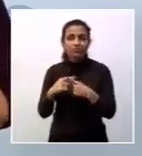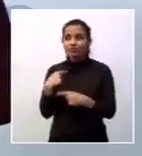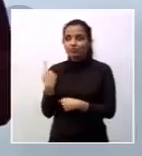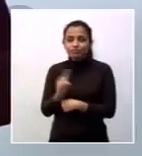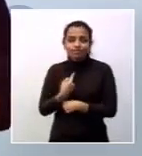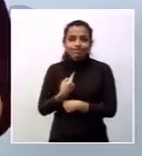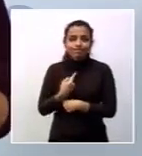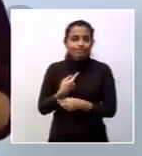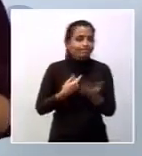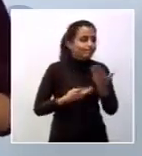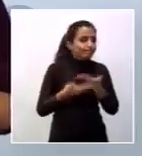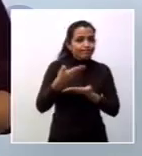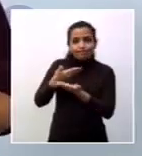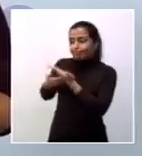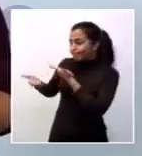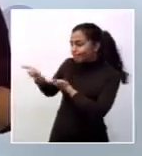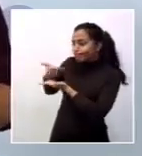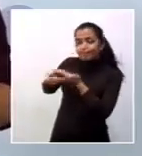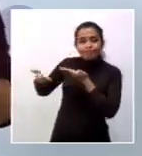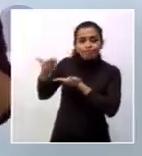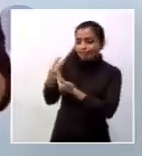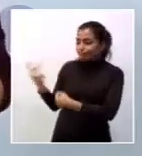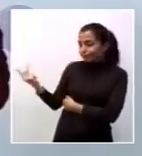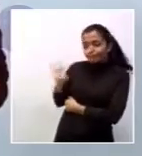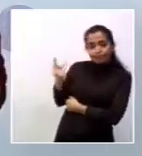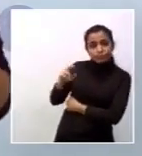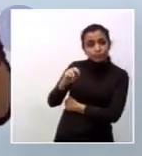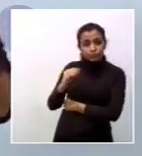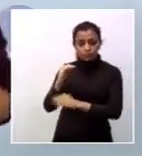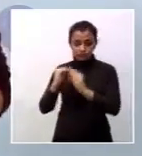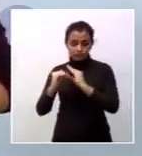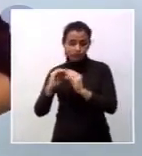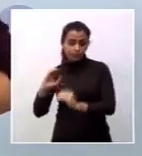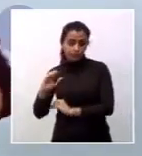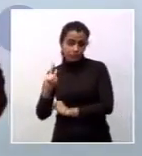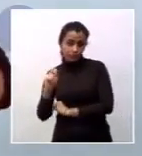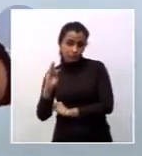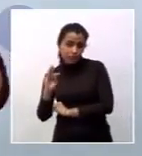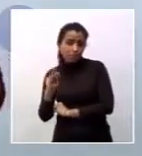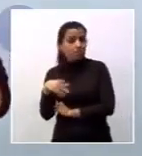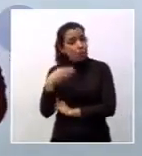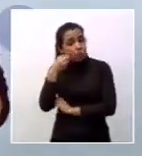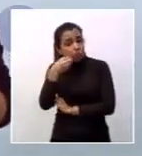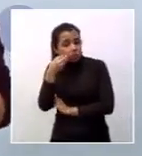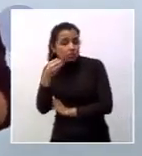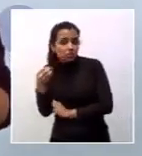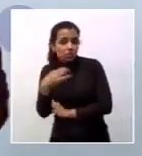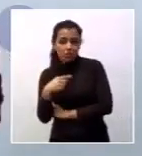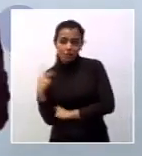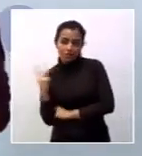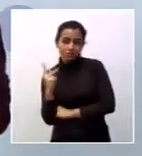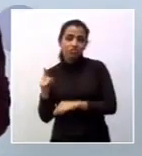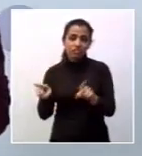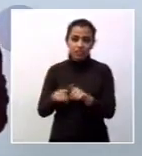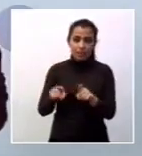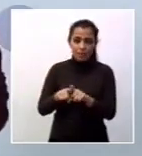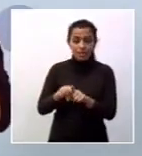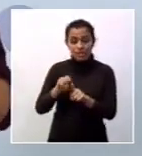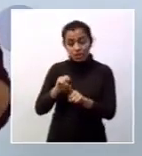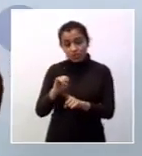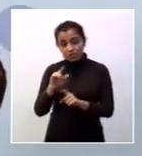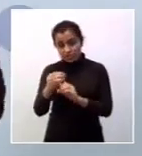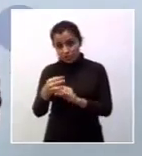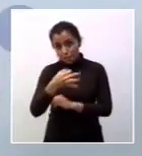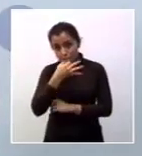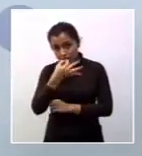única interação que a gente tem de vocês é pelo chat, e isso é uma experiência nova para a gente também. Então, a gente também precisa saber o que a gente pode melhorar e fazer para que